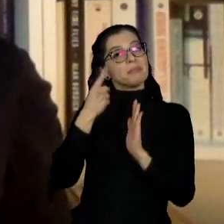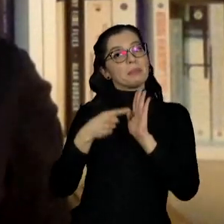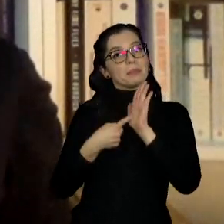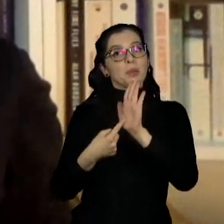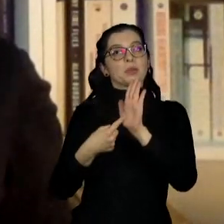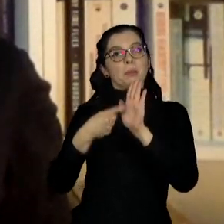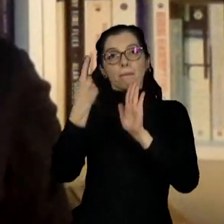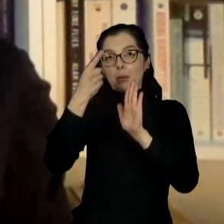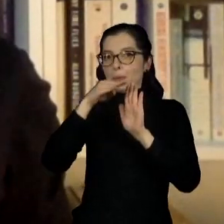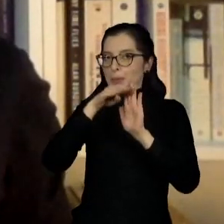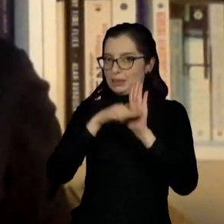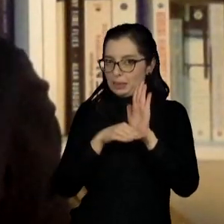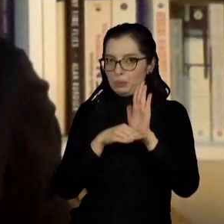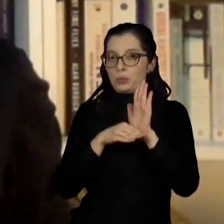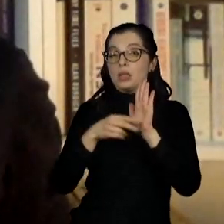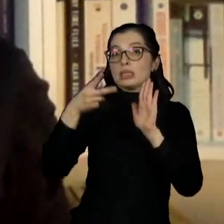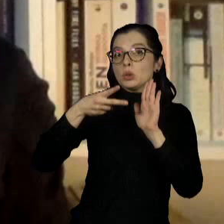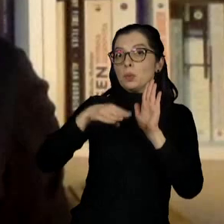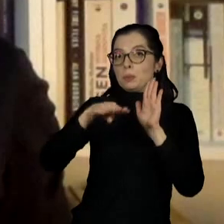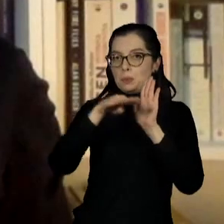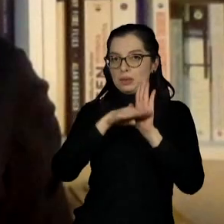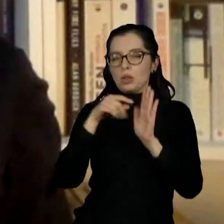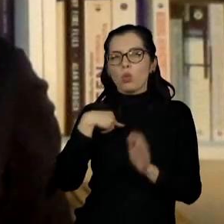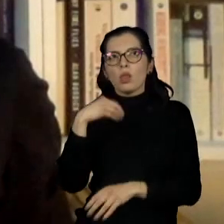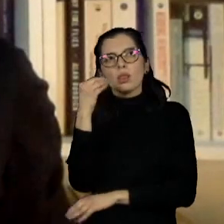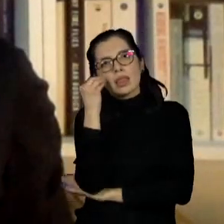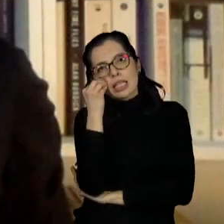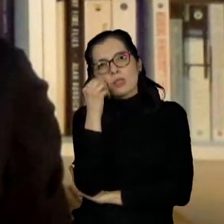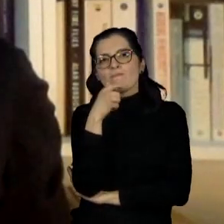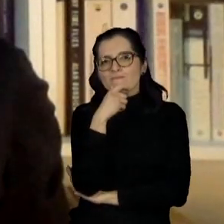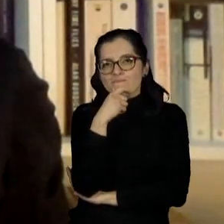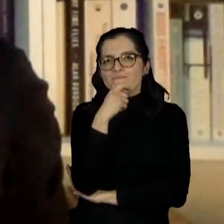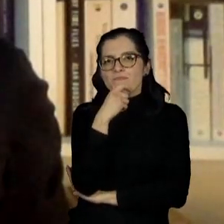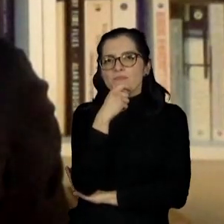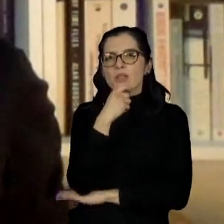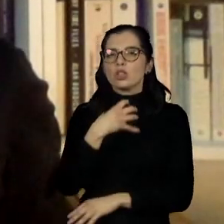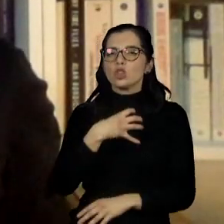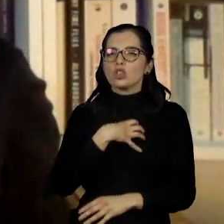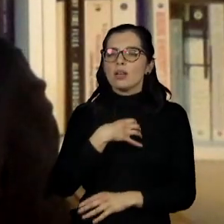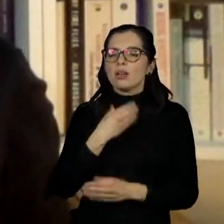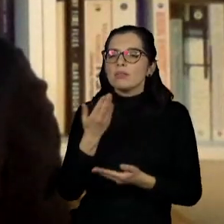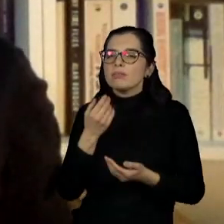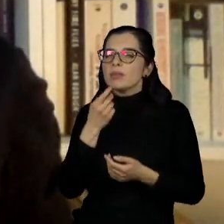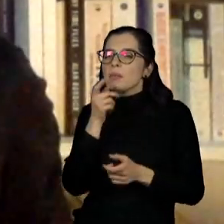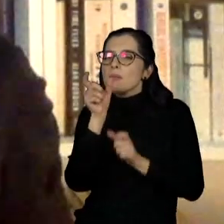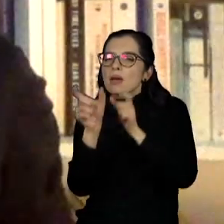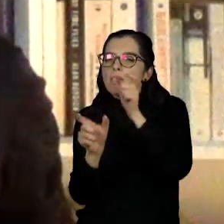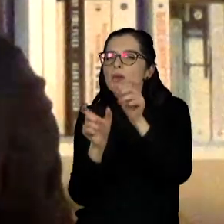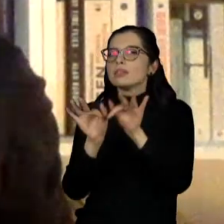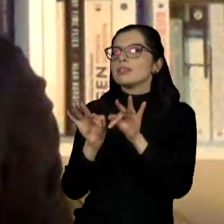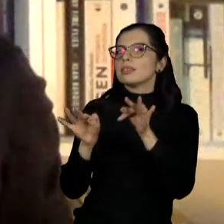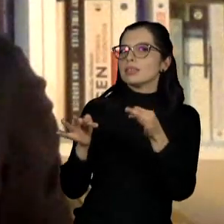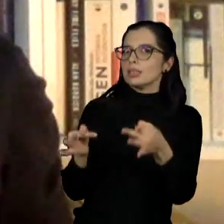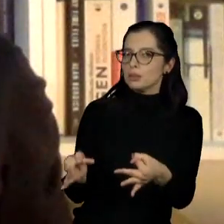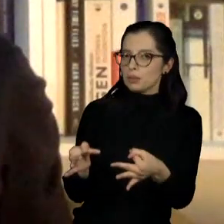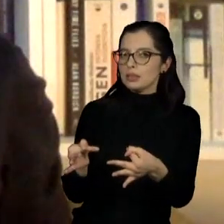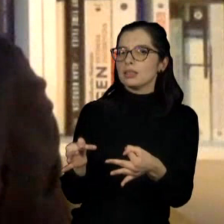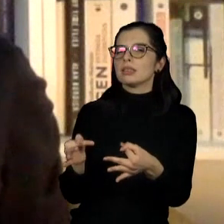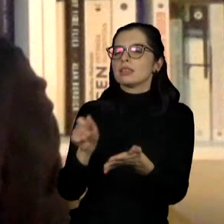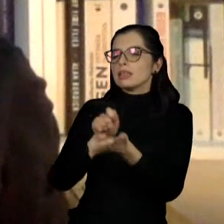é simples, mas